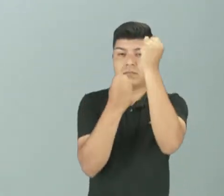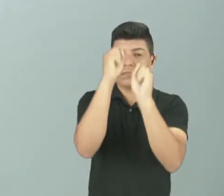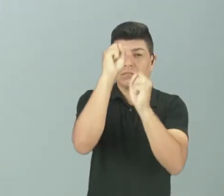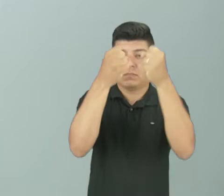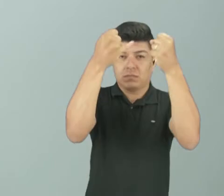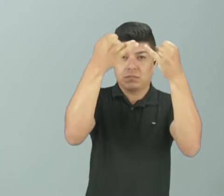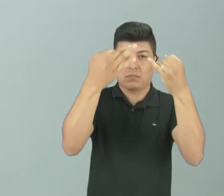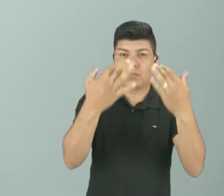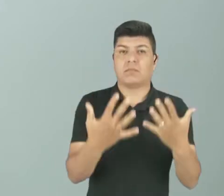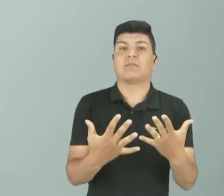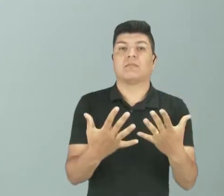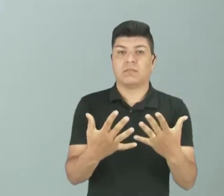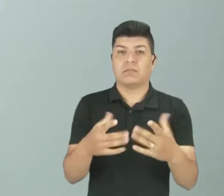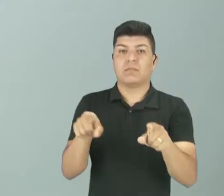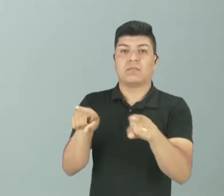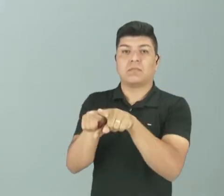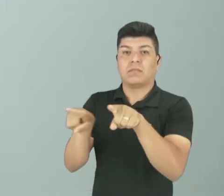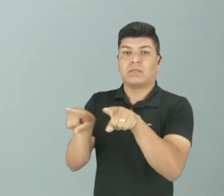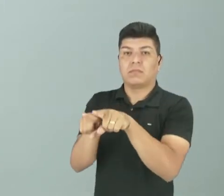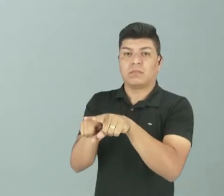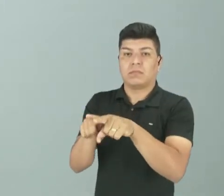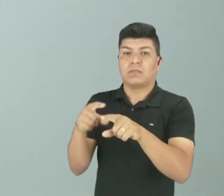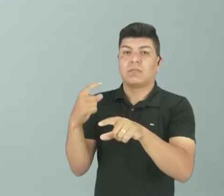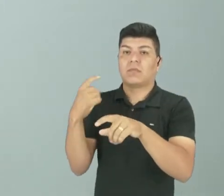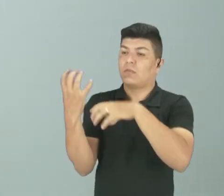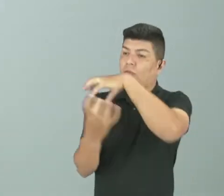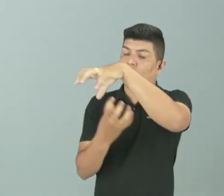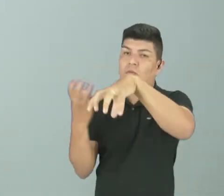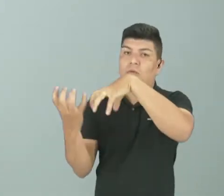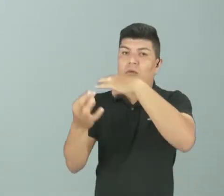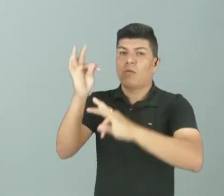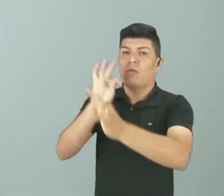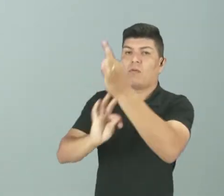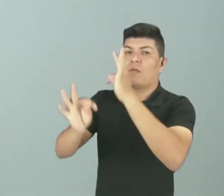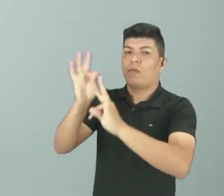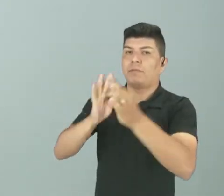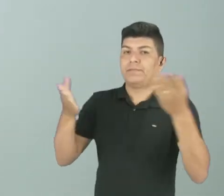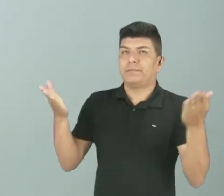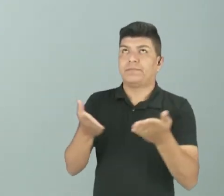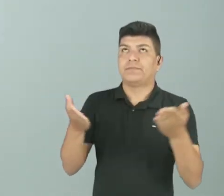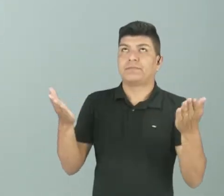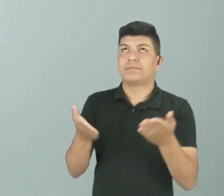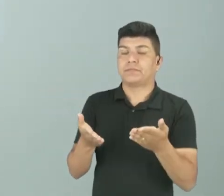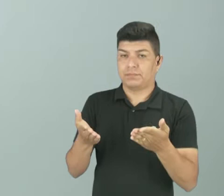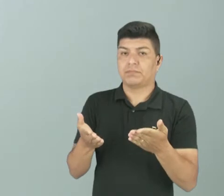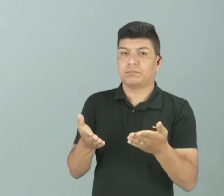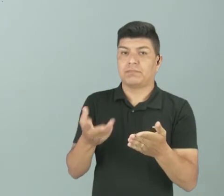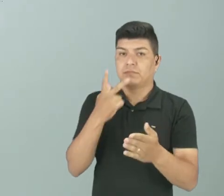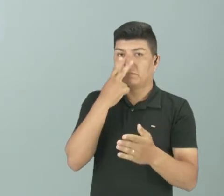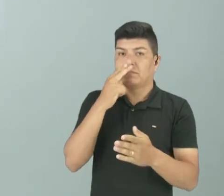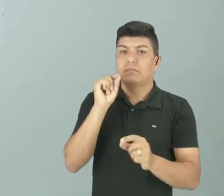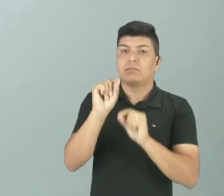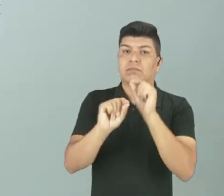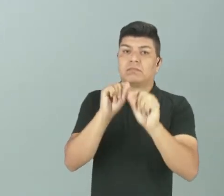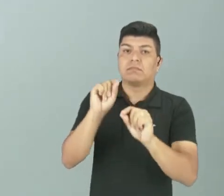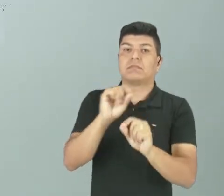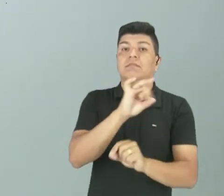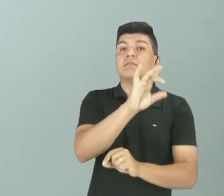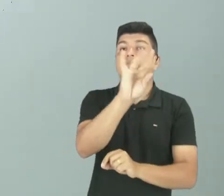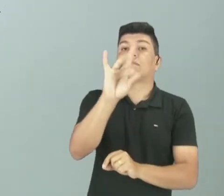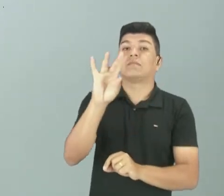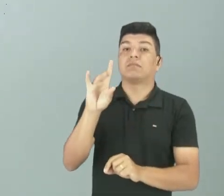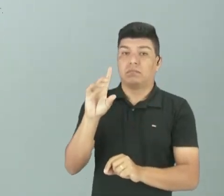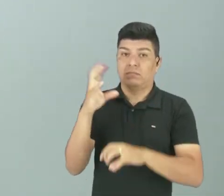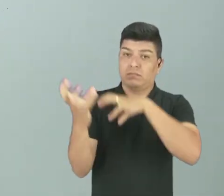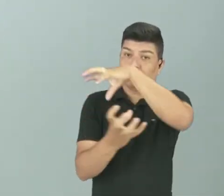que explica um pouco o que é a nossa evolução tecnológica atual, fazendo um pouco um precedente de cada uma